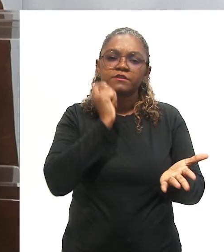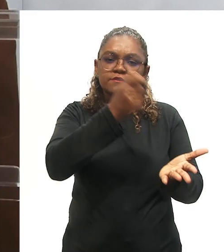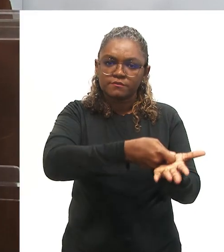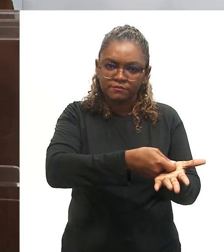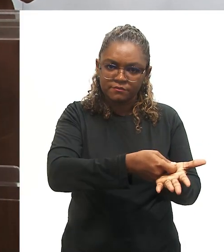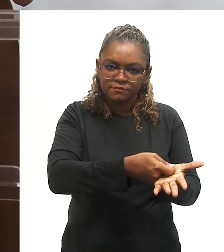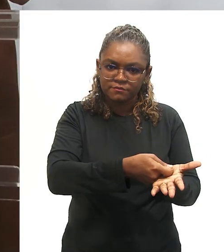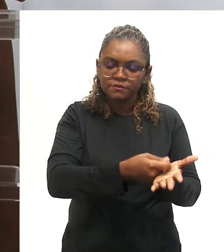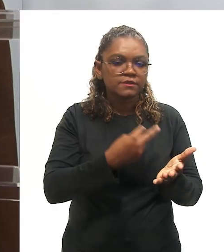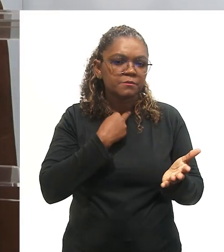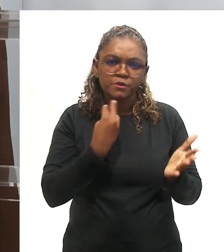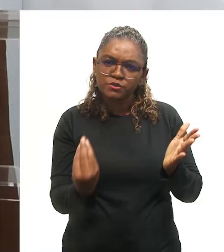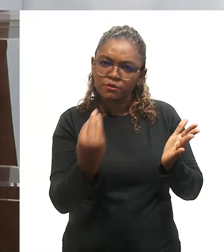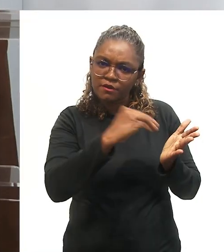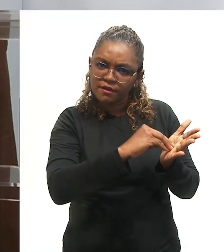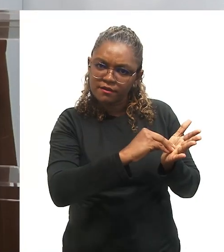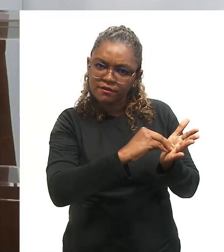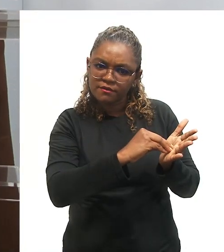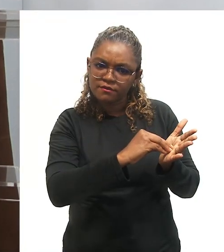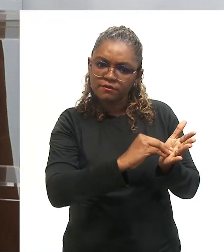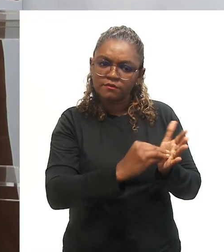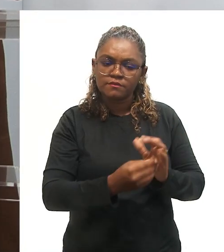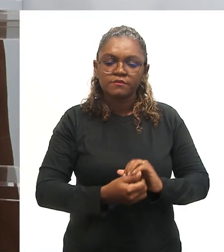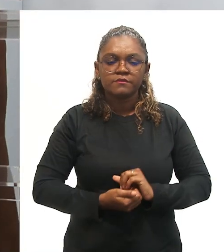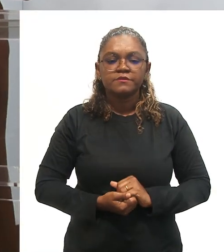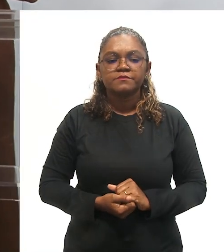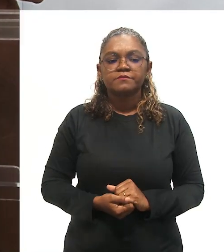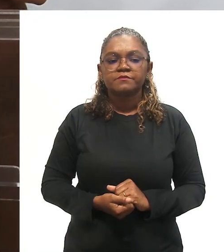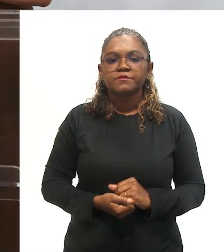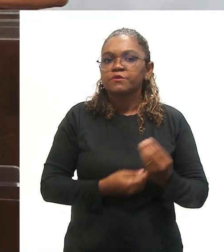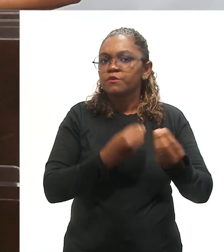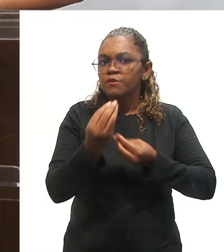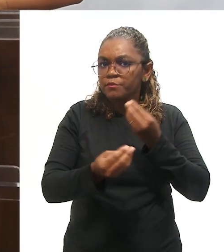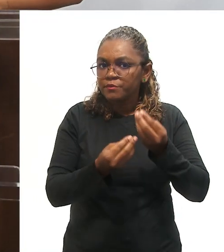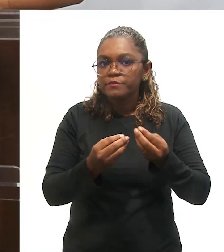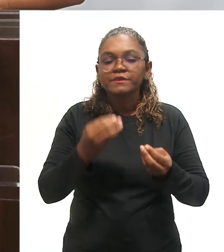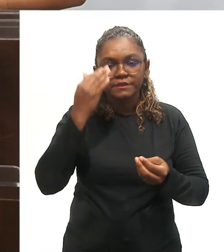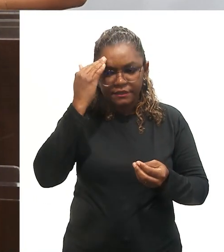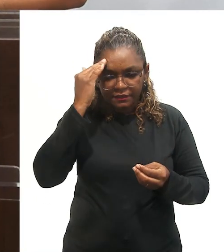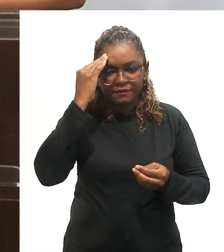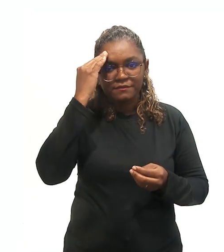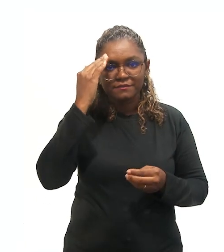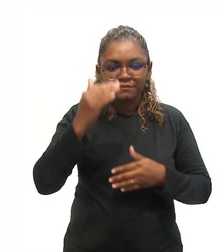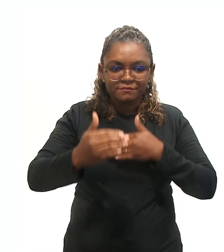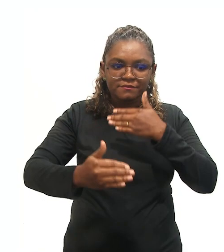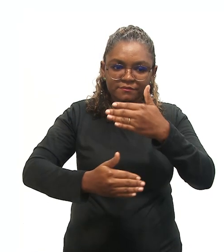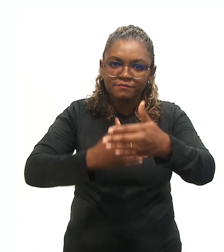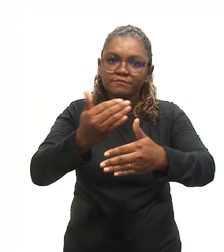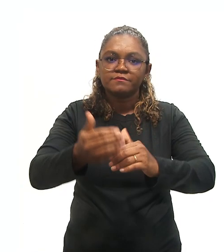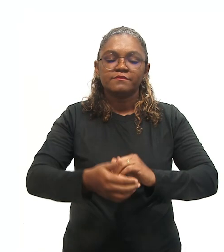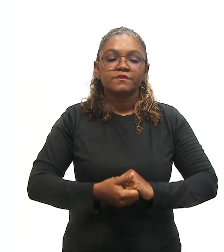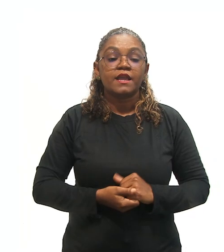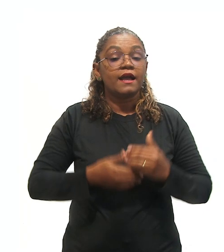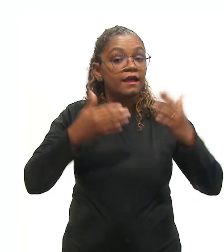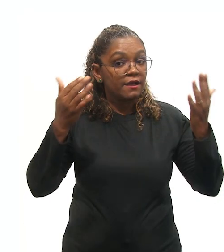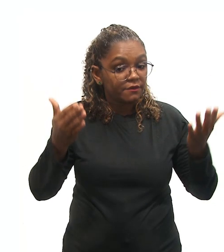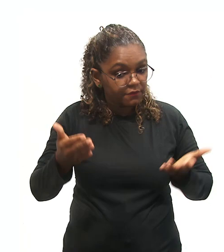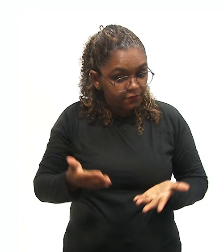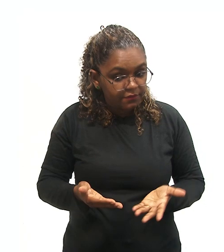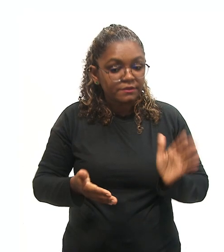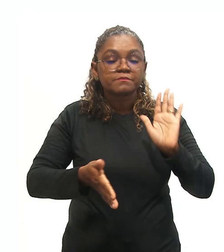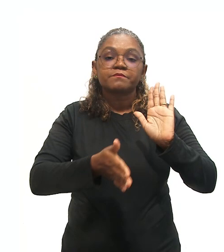foi escrito em restos a pagar, não foi, como está a situação, entendeu? Vamos lá. Seguindo, das prestações de contas